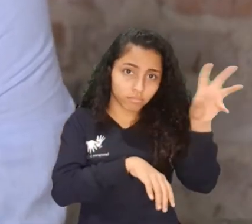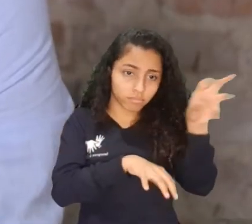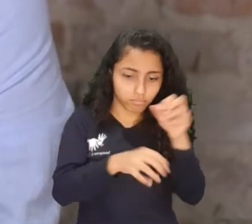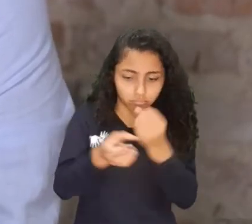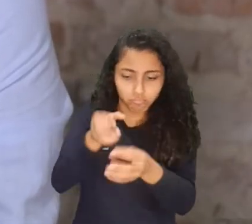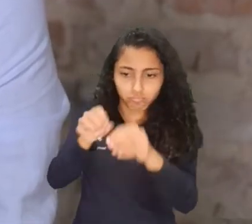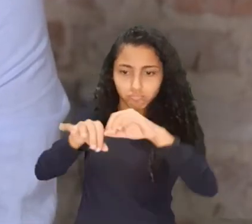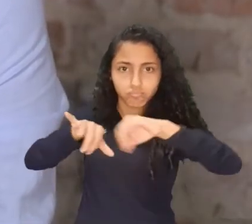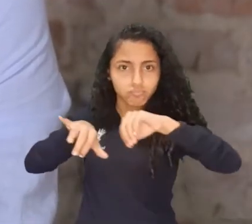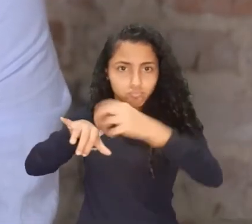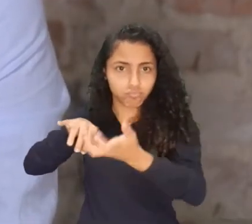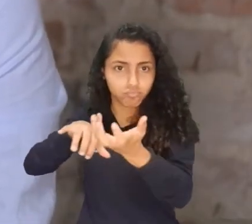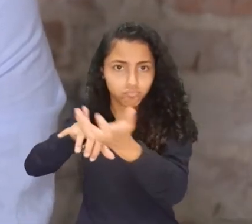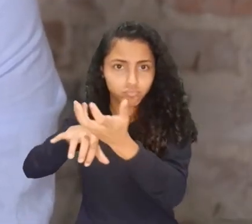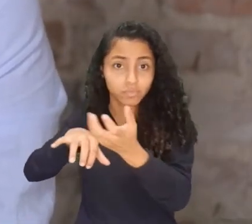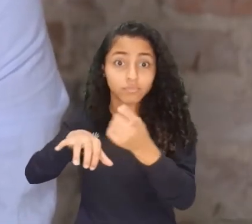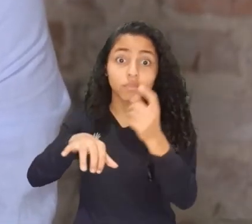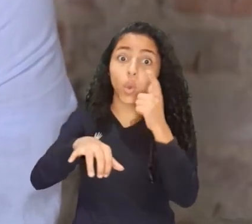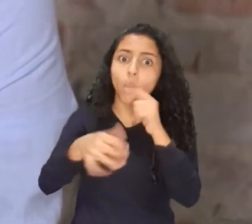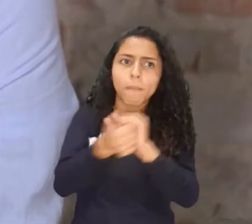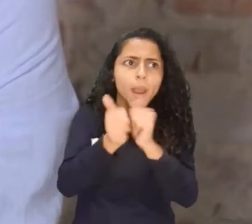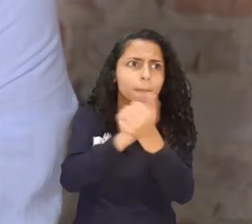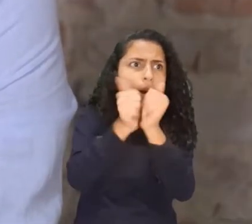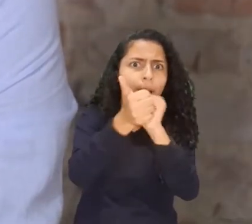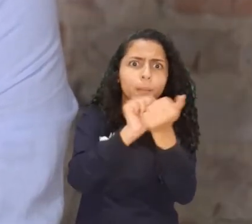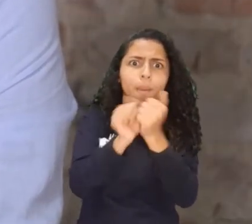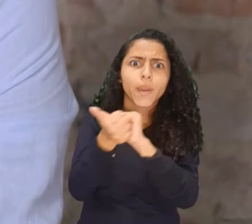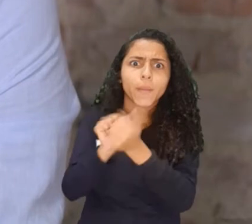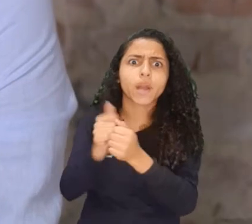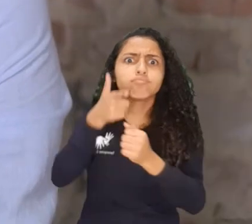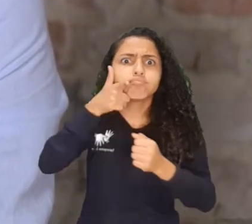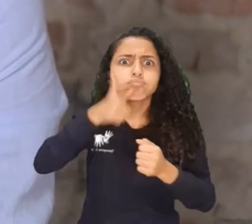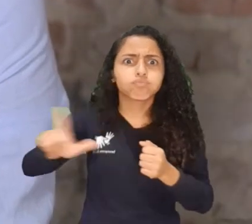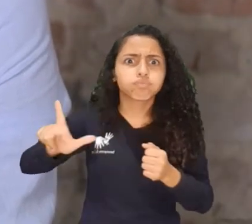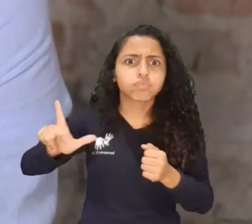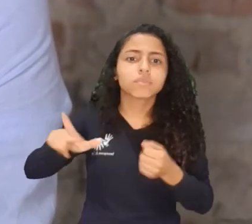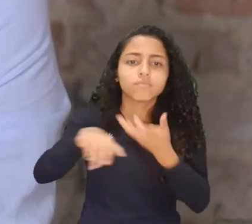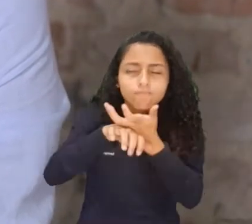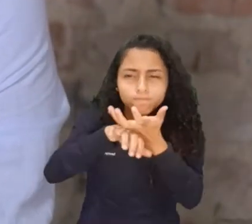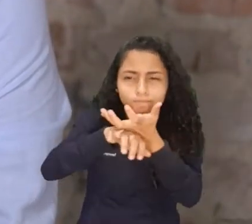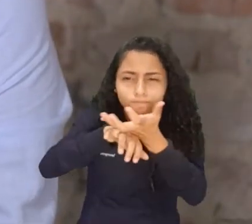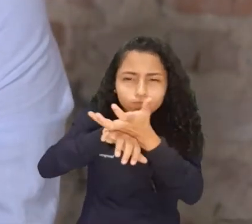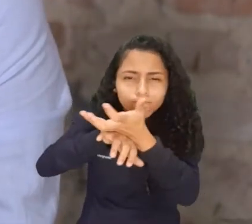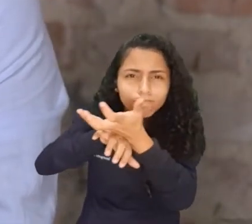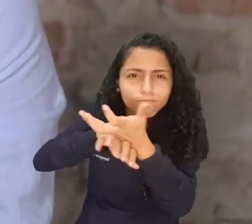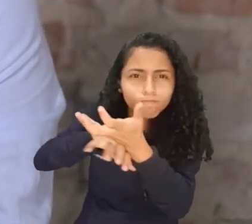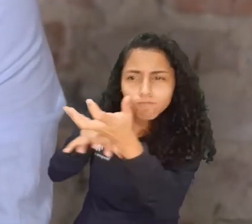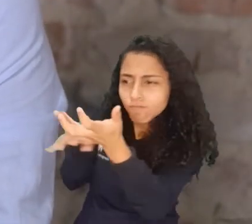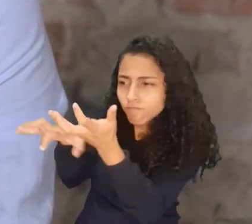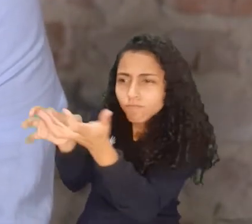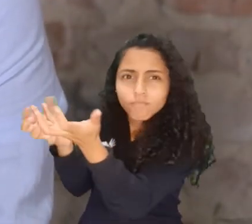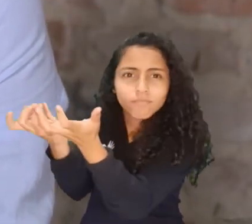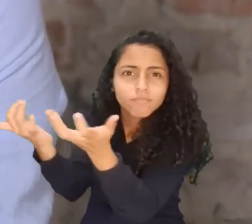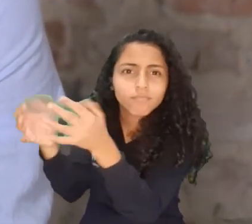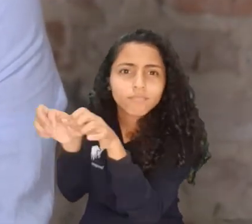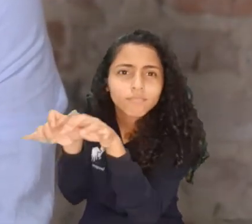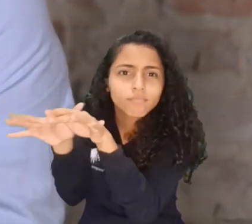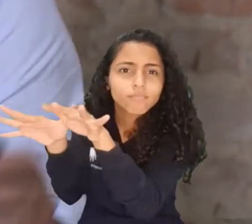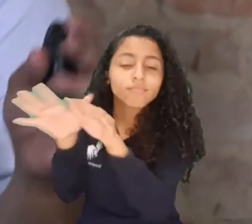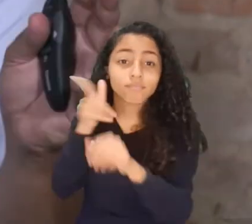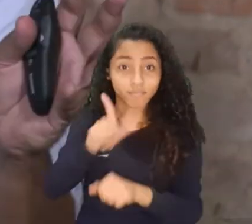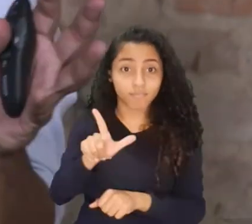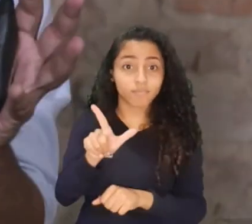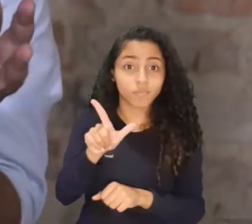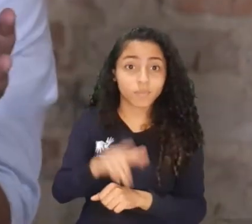muito grande de se adaptar aos ambientes novos, que conseguem entrar dentro desses ambientes e expandir a sua distribuição. Em última